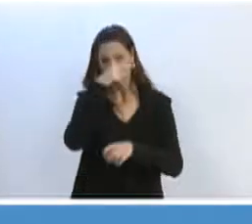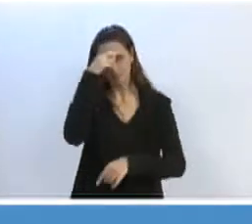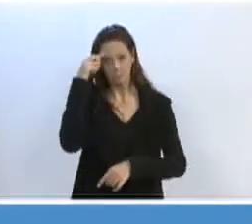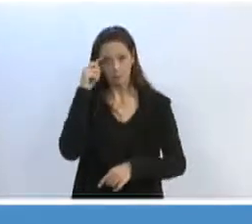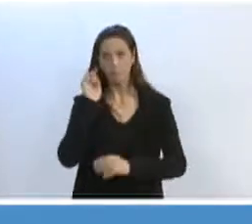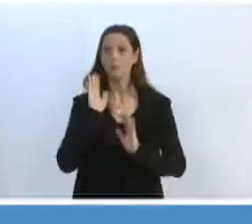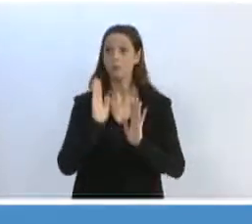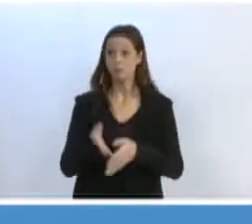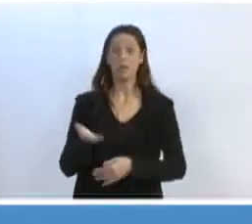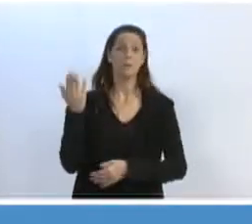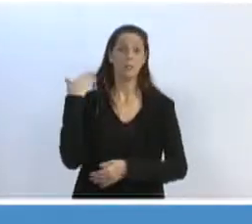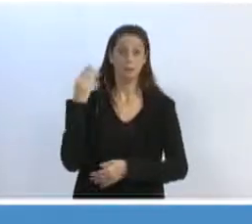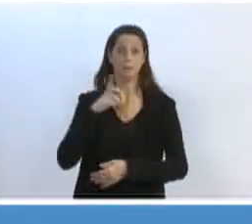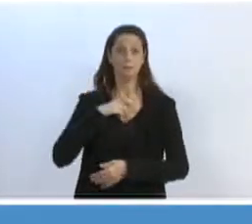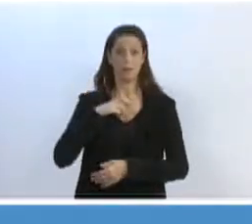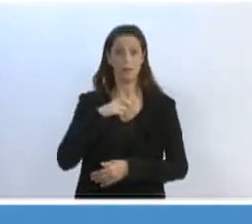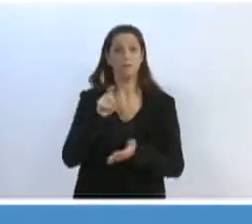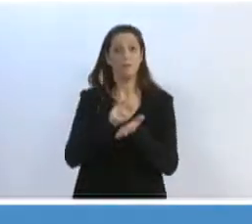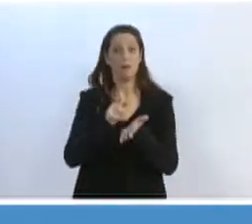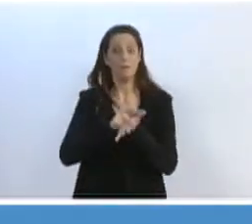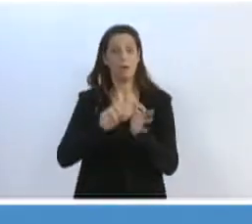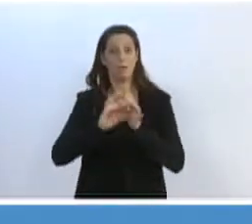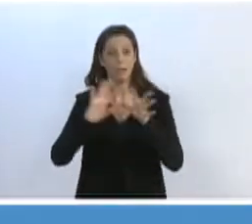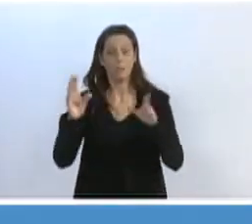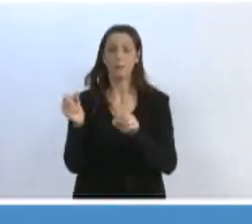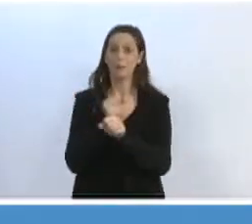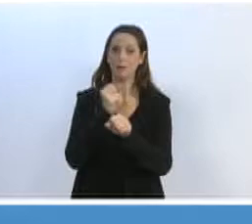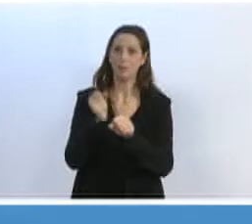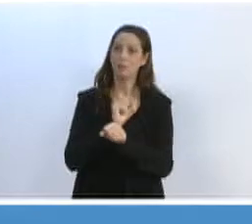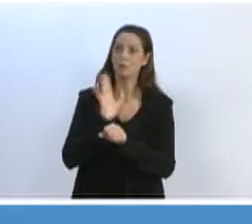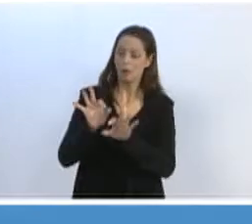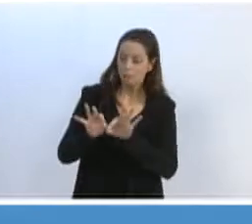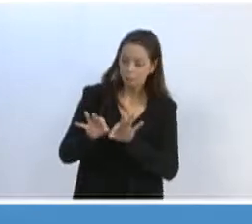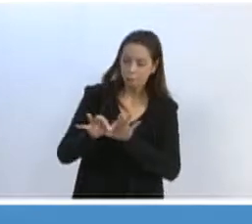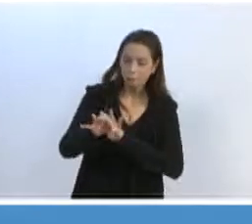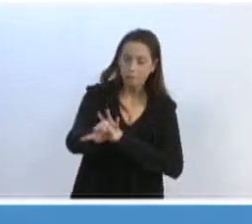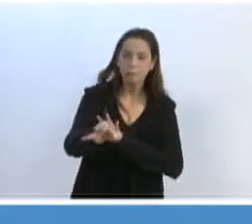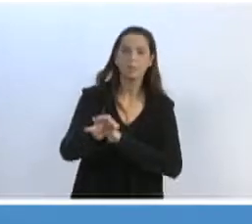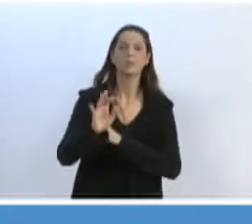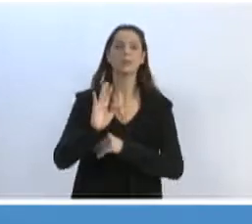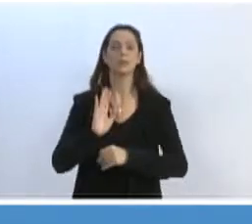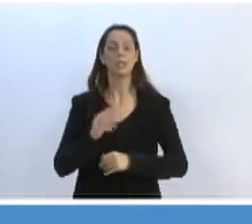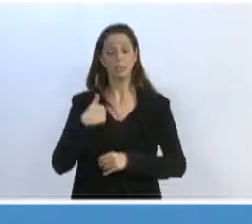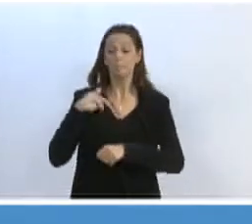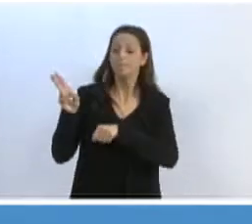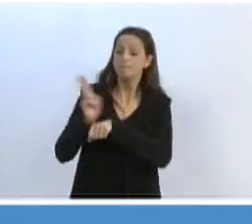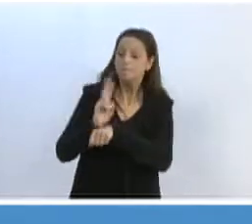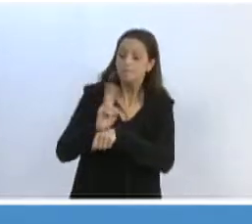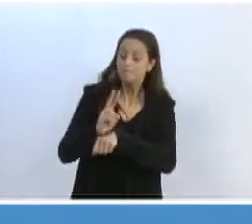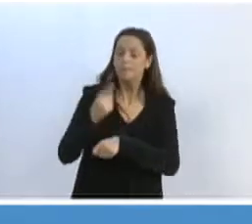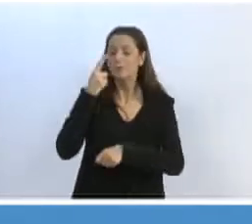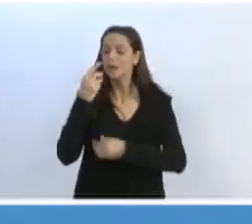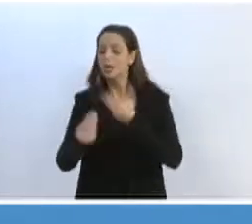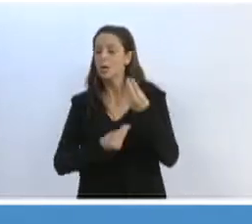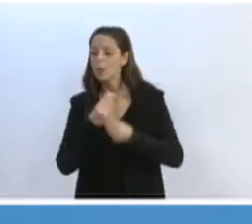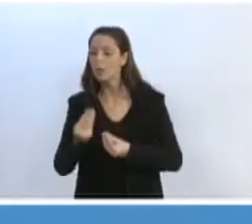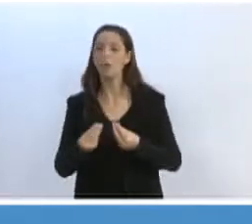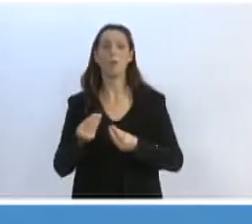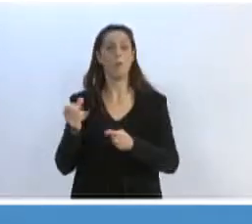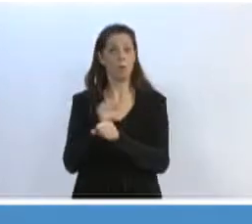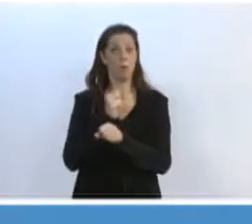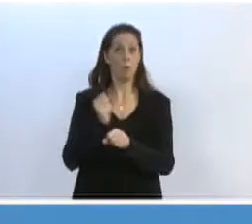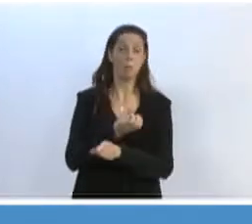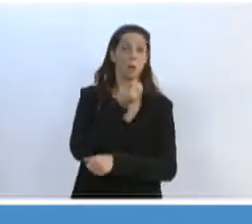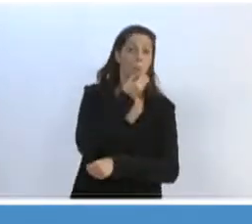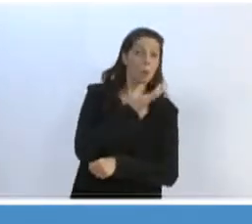limpa e um quilômetro e meio praticamente fiscalizar a obra quase dobra realmente a obra de